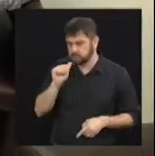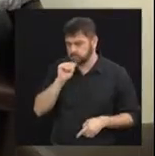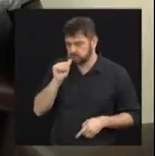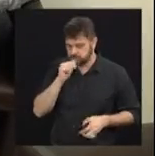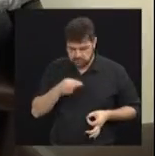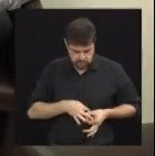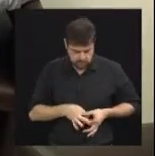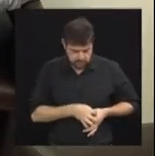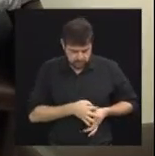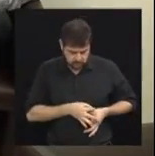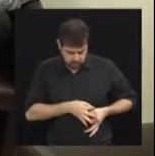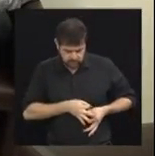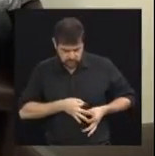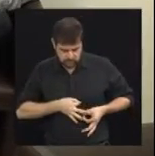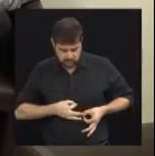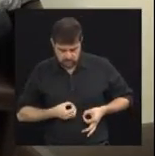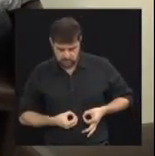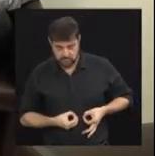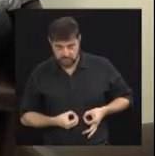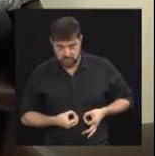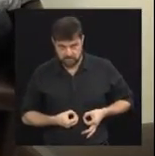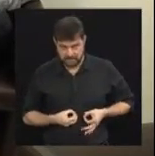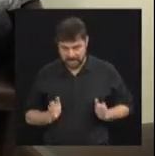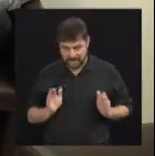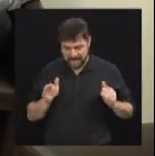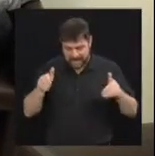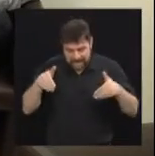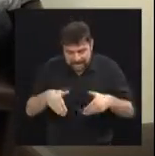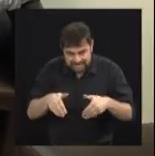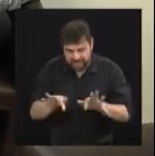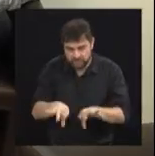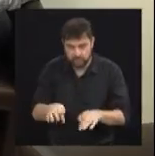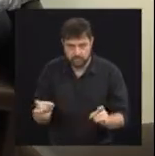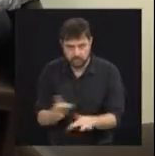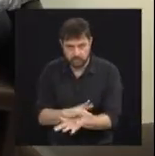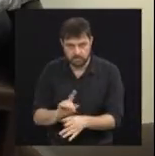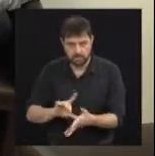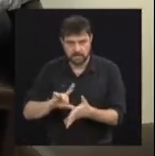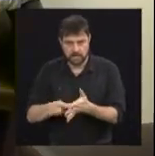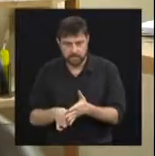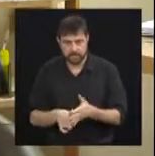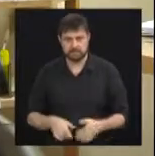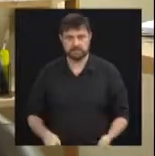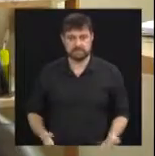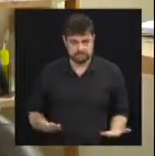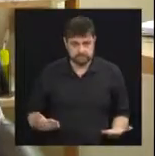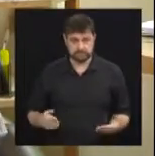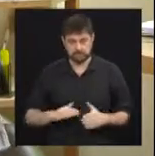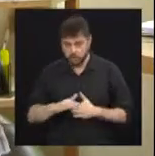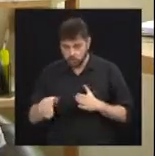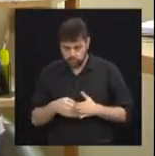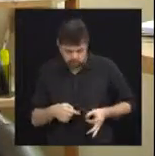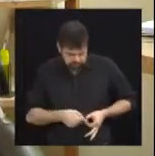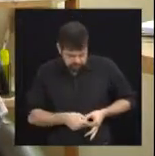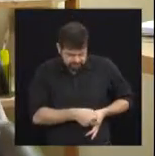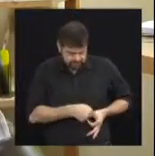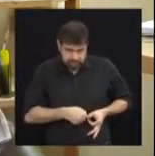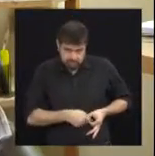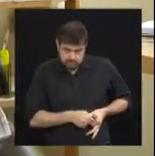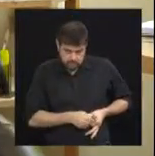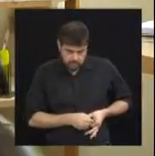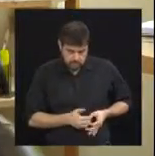óvulo escolhido é aquele que vai se desenvolver até o final do processo e ser liberado na ovulação. Todos os demais óvulos que